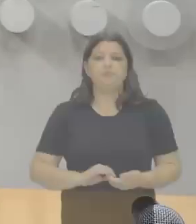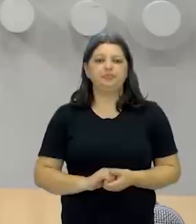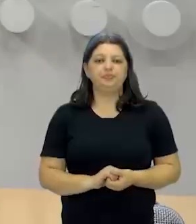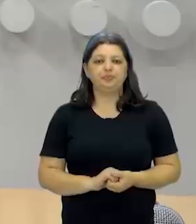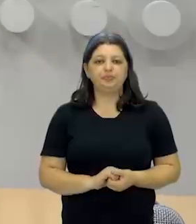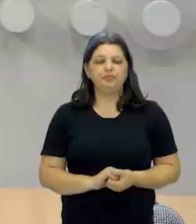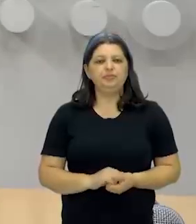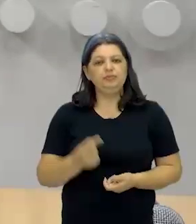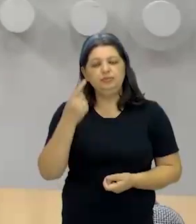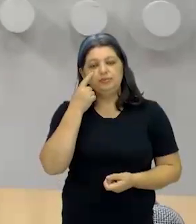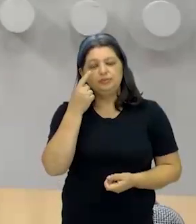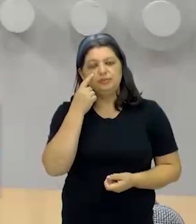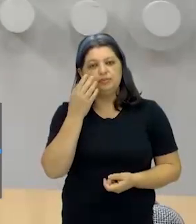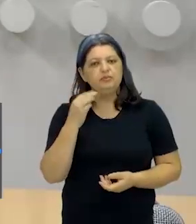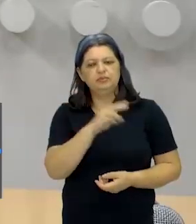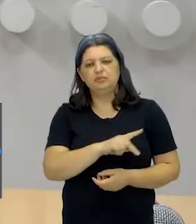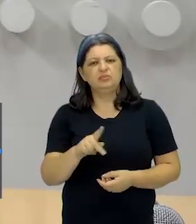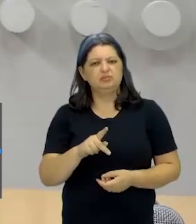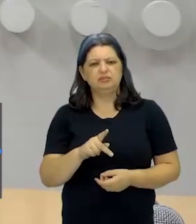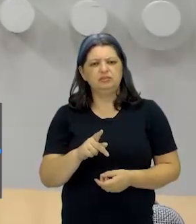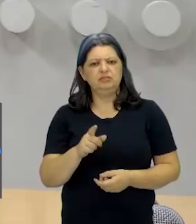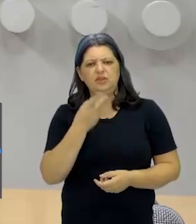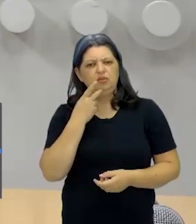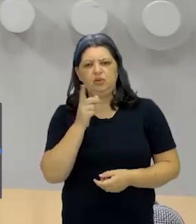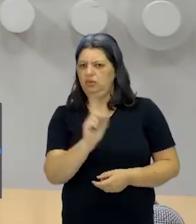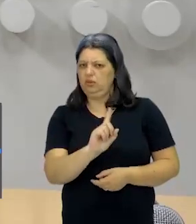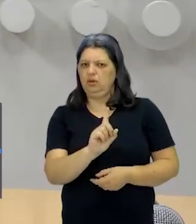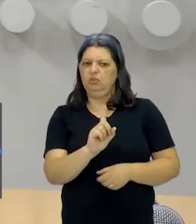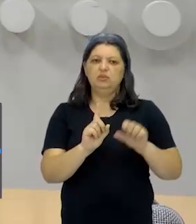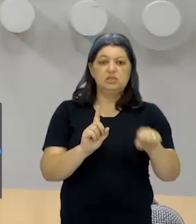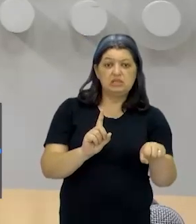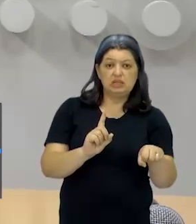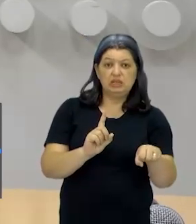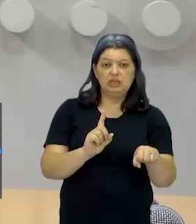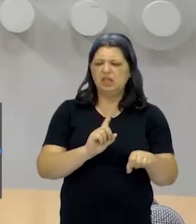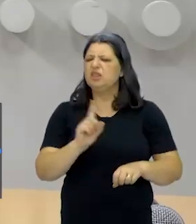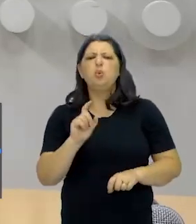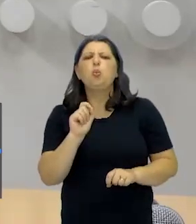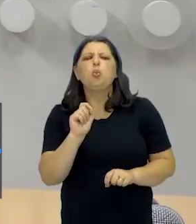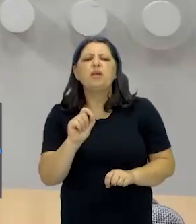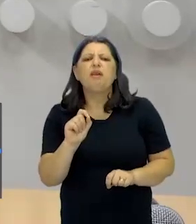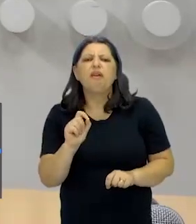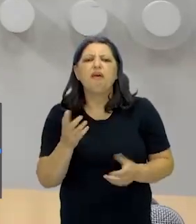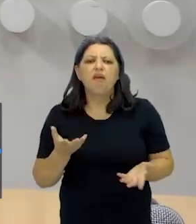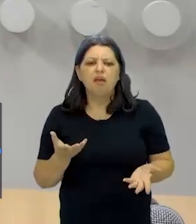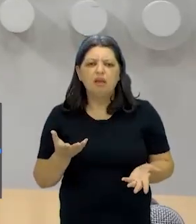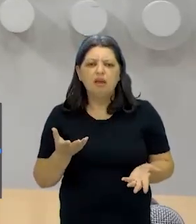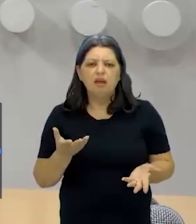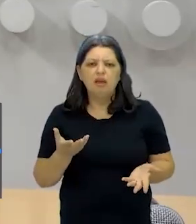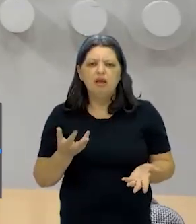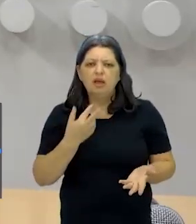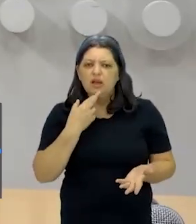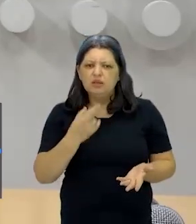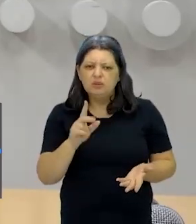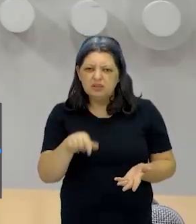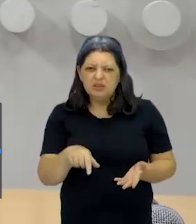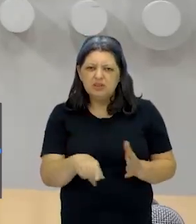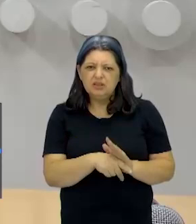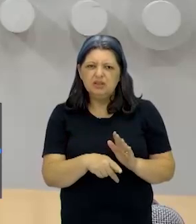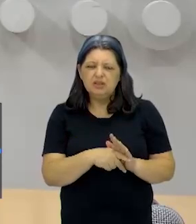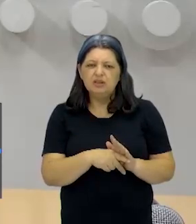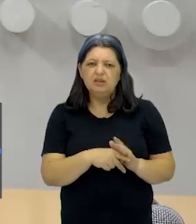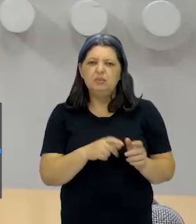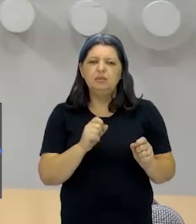E vamos aí, professor Mauro. Não, sim, não. O que é isso? Aí alguém responde, a fluidez da